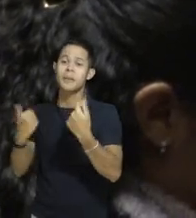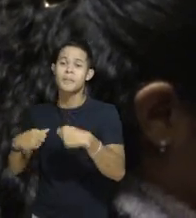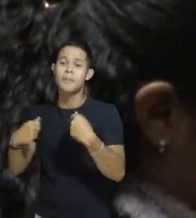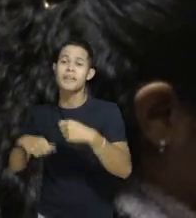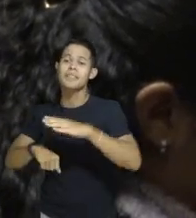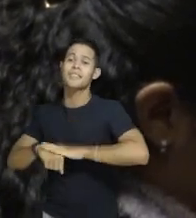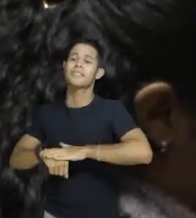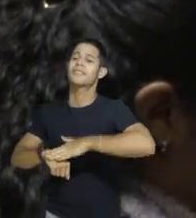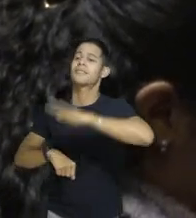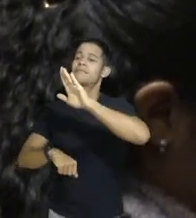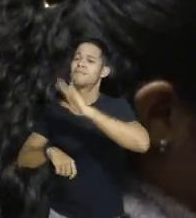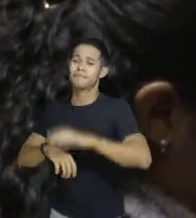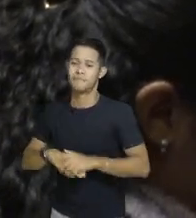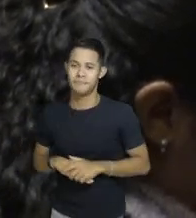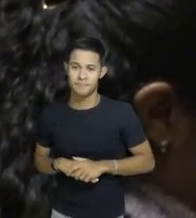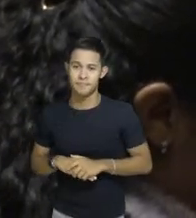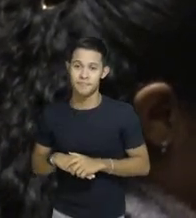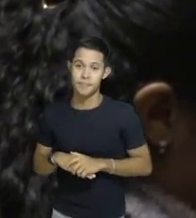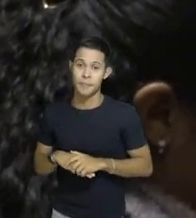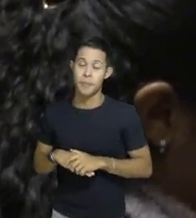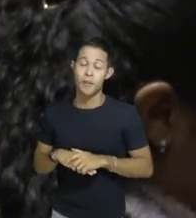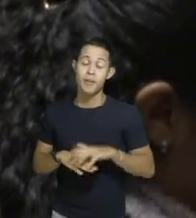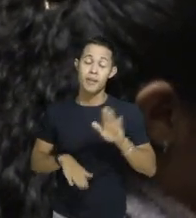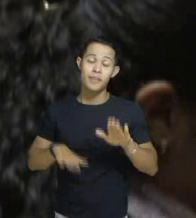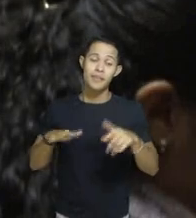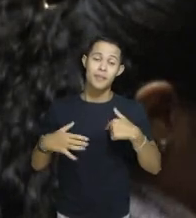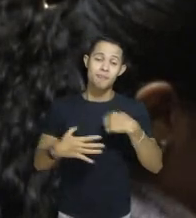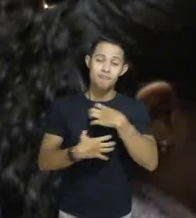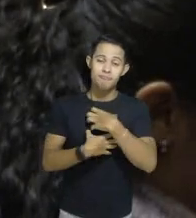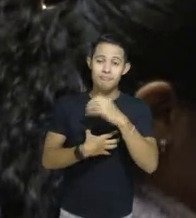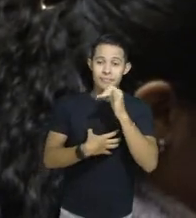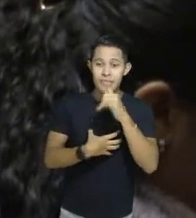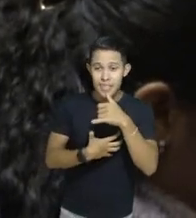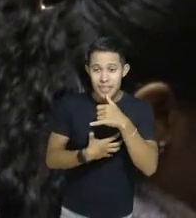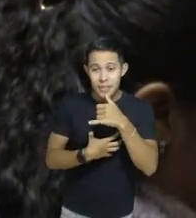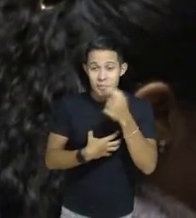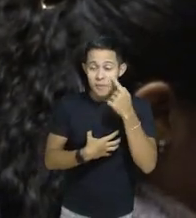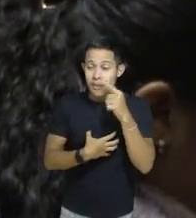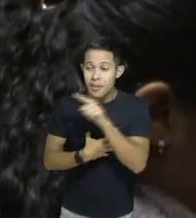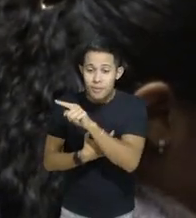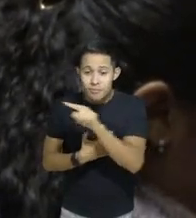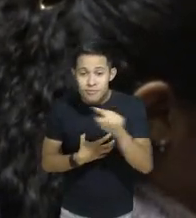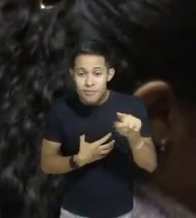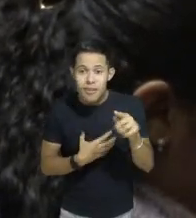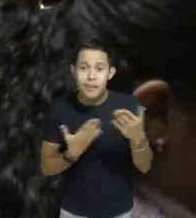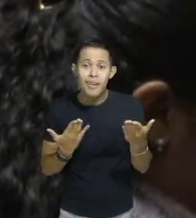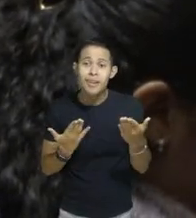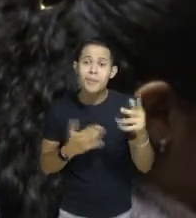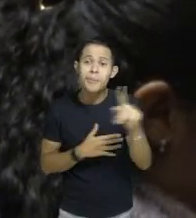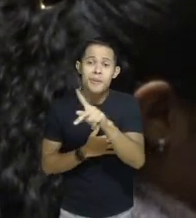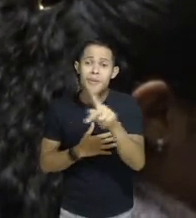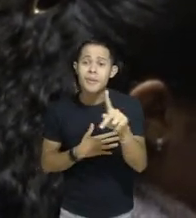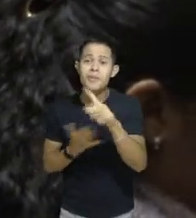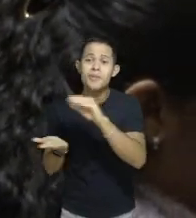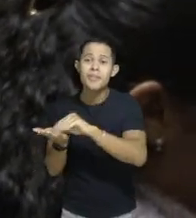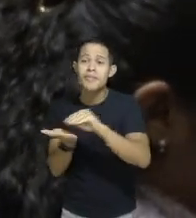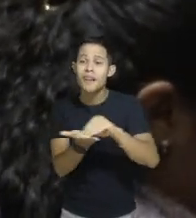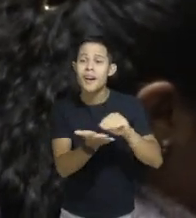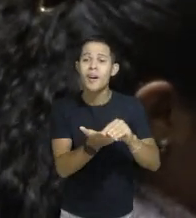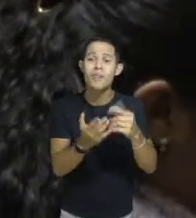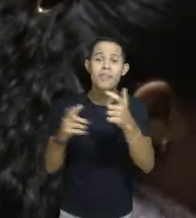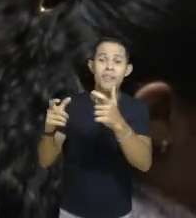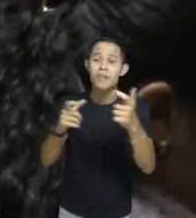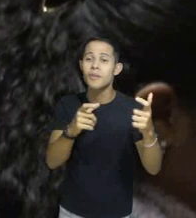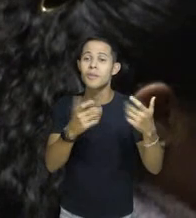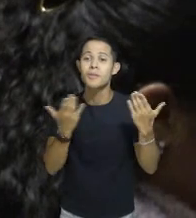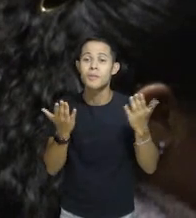né? Então, eu só fico triste por isso, porque, assim, meu Deus, cadê os professores que deveriam estar aqui escutando tudo isso, né, para poder levar